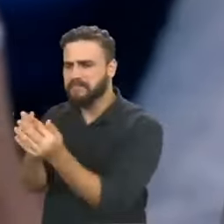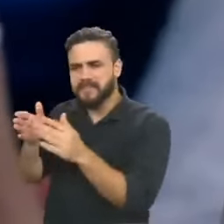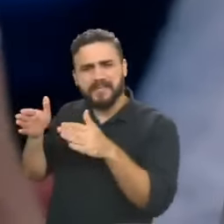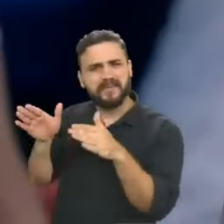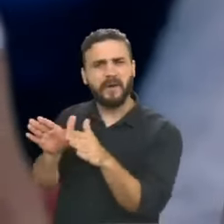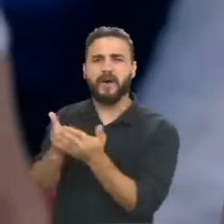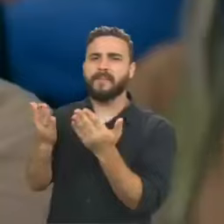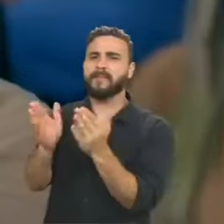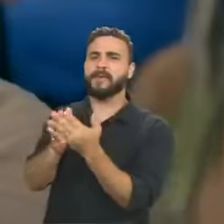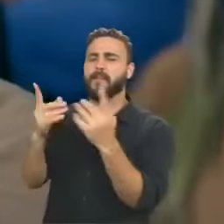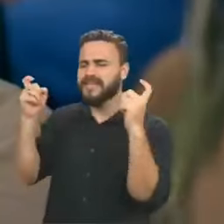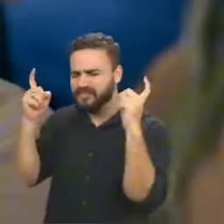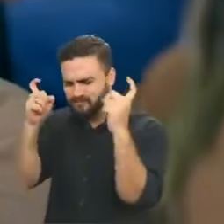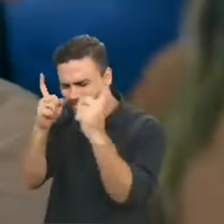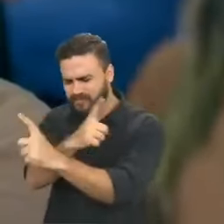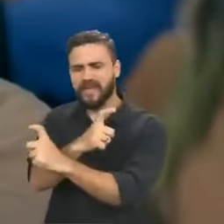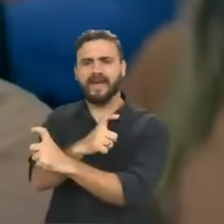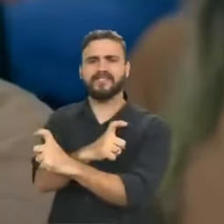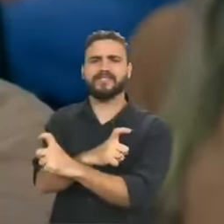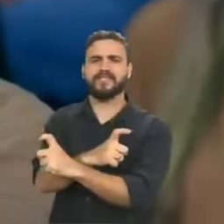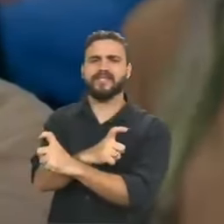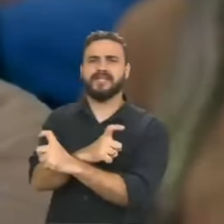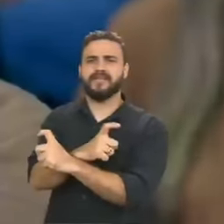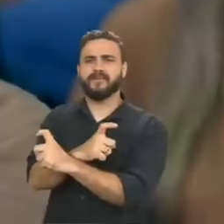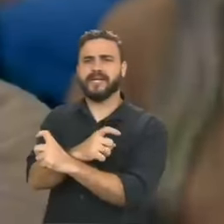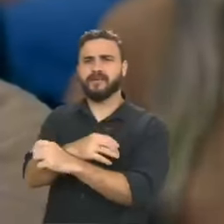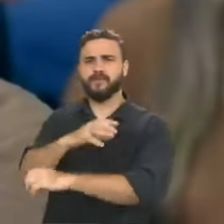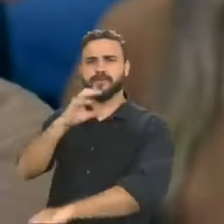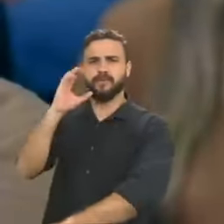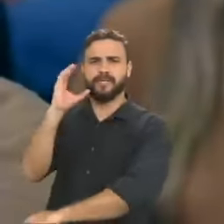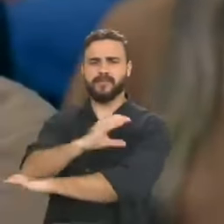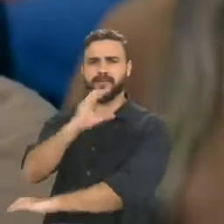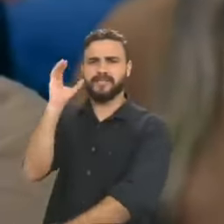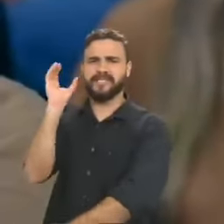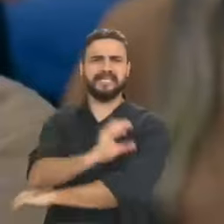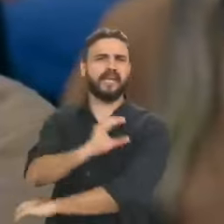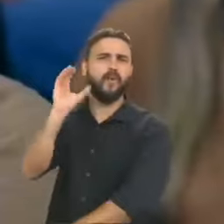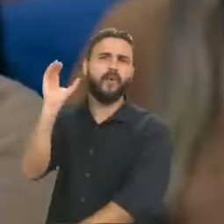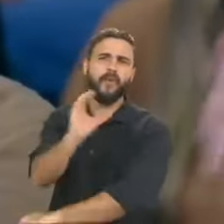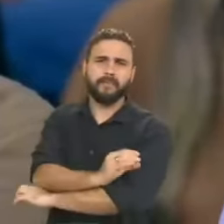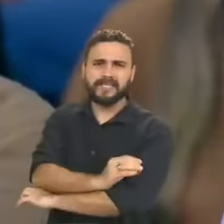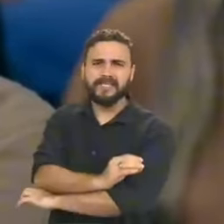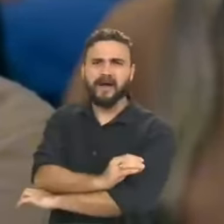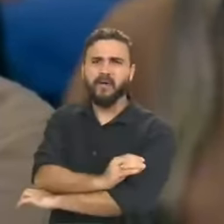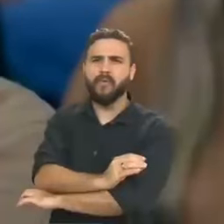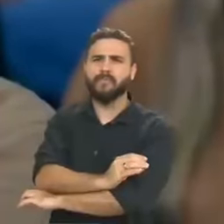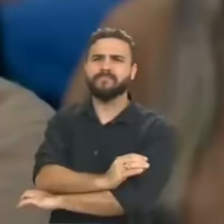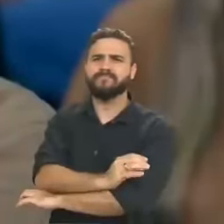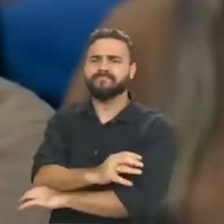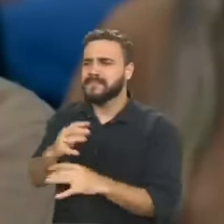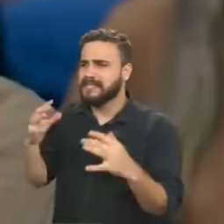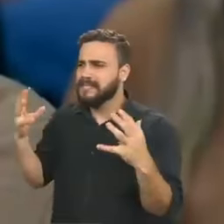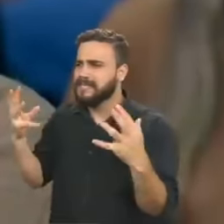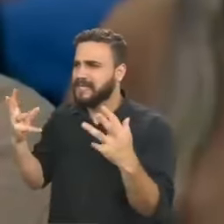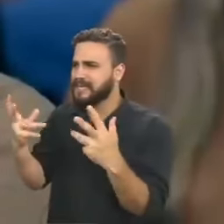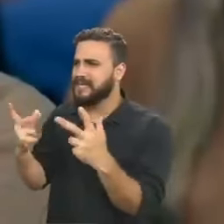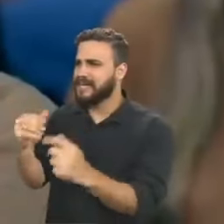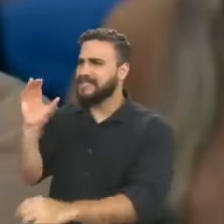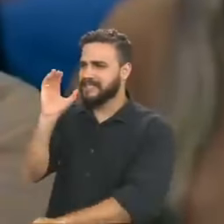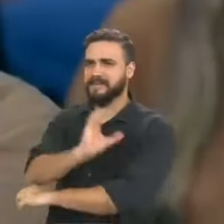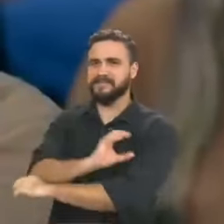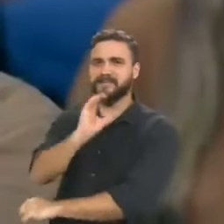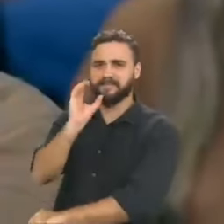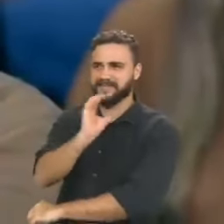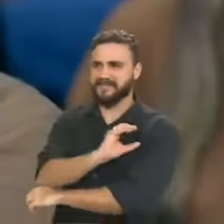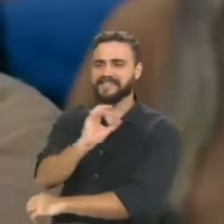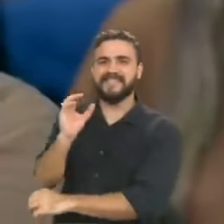pobreza, corrupção, uma loucura. Nós voltamos de lá dizendo: é aqui que Deus quer que a gente trabalhe.